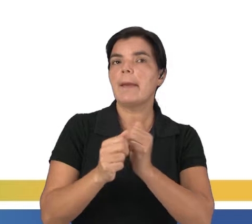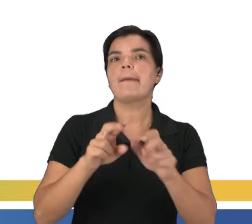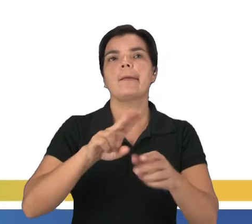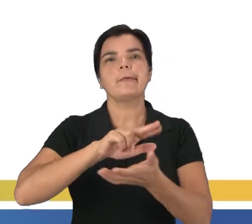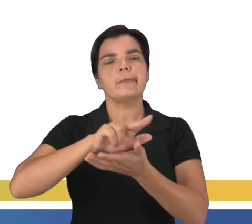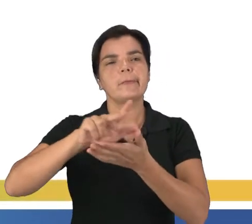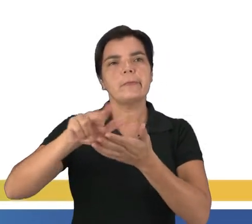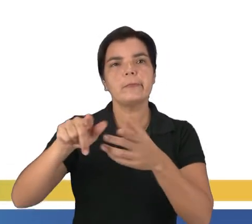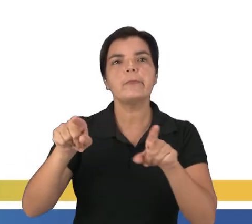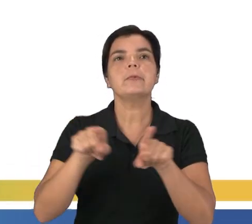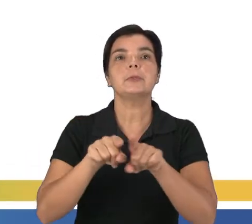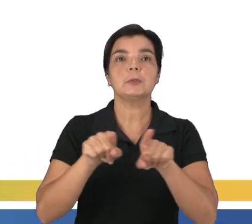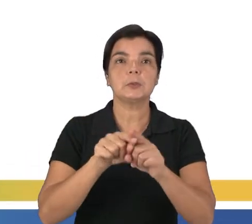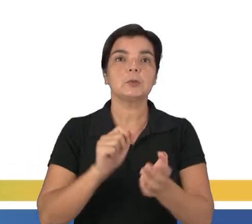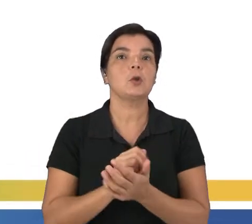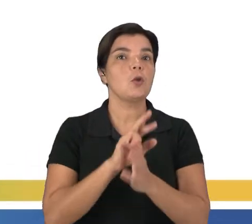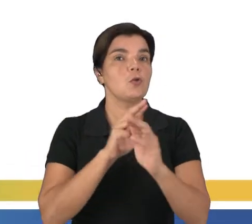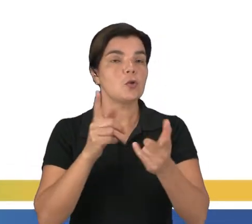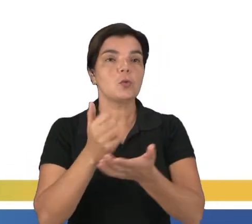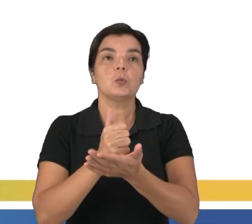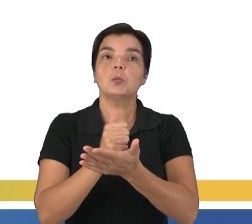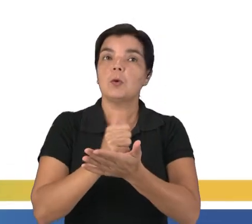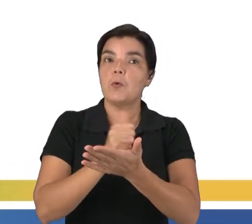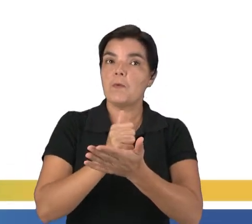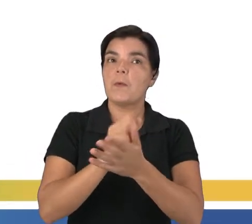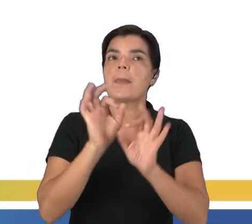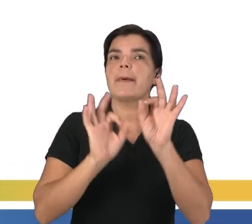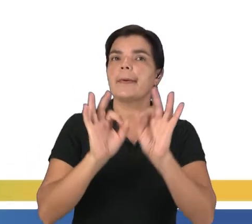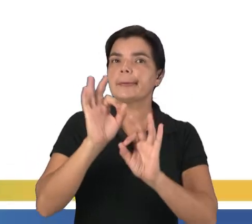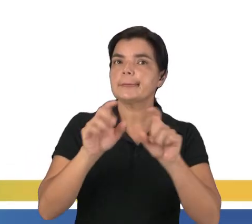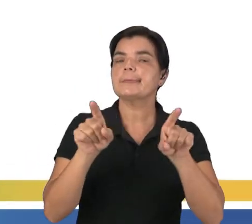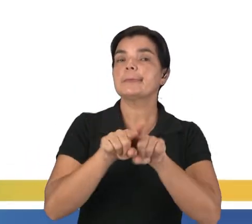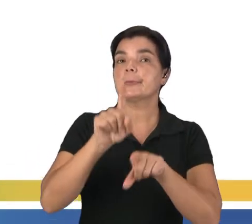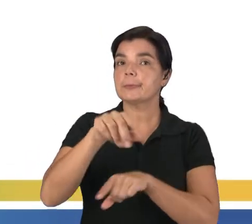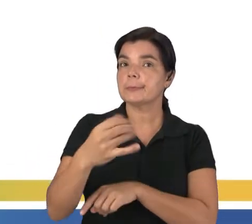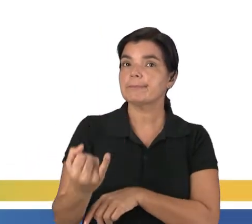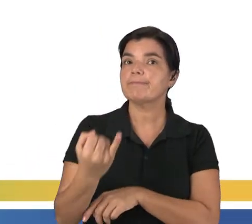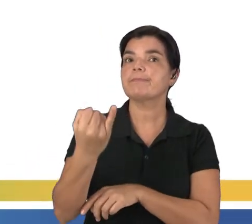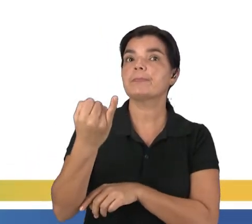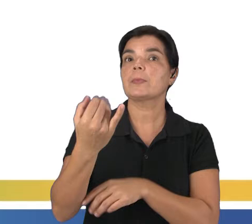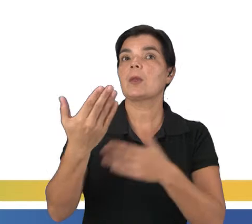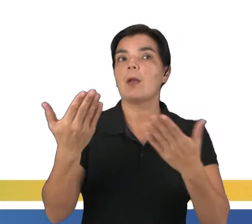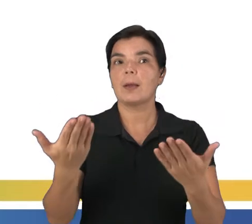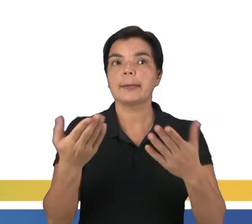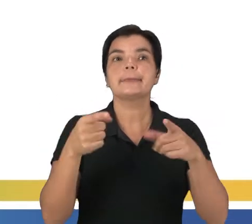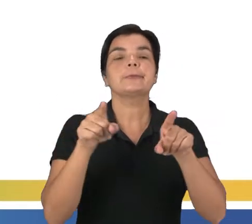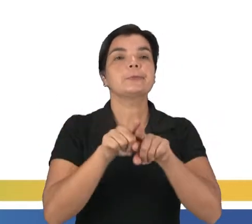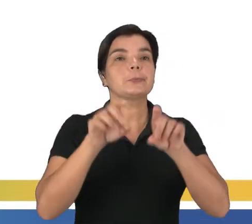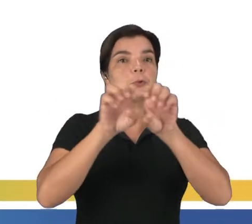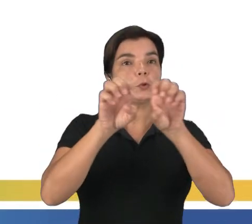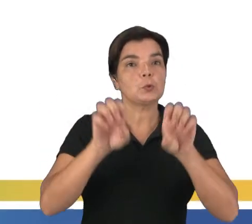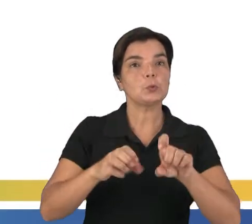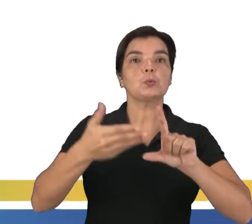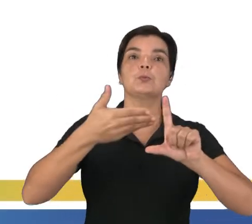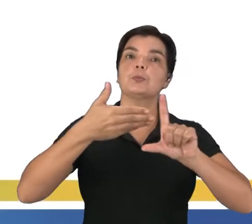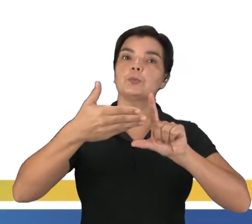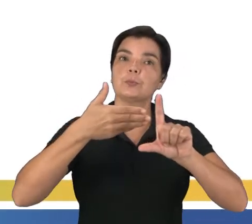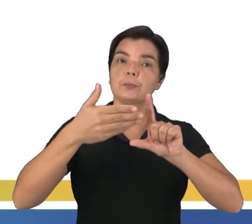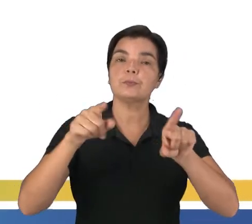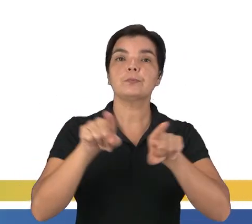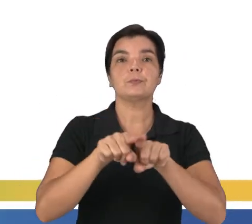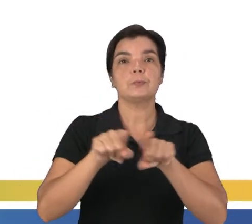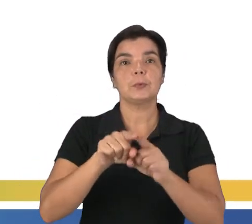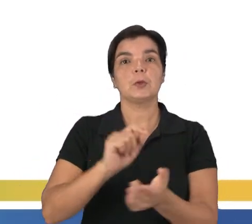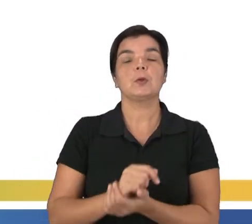carta, etc., ser um fator de diferenciação dos games, o formato que ele se dá também é importante, assim como a estrutura e